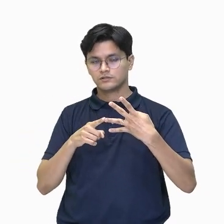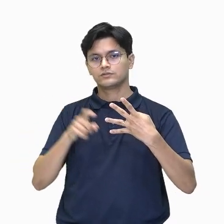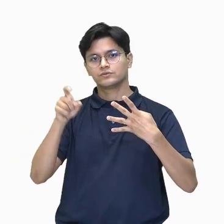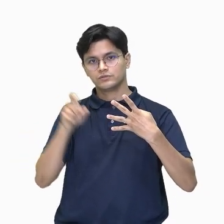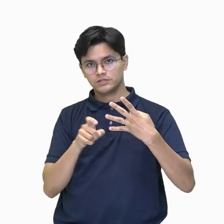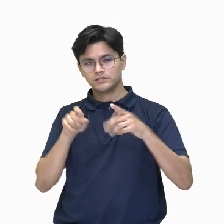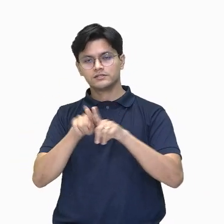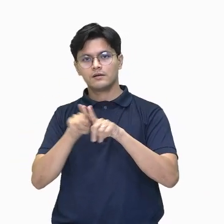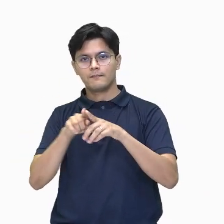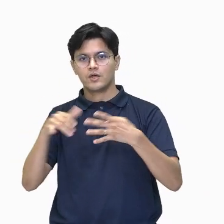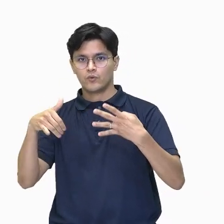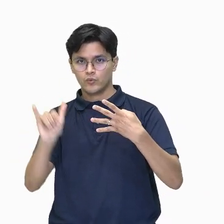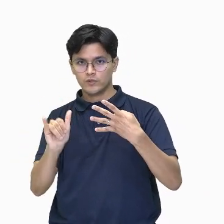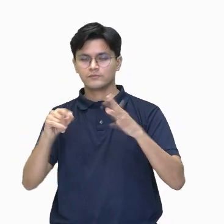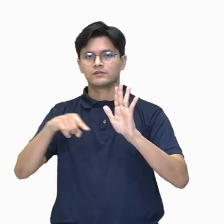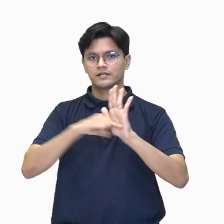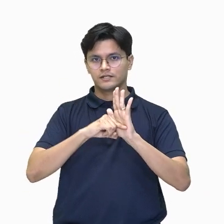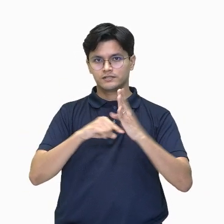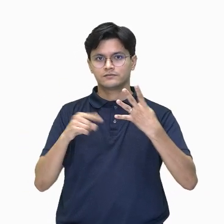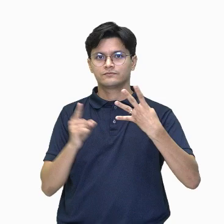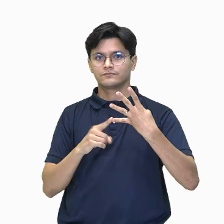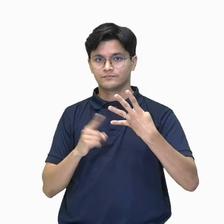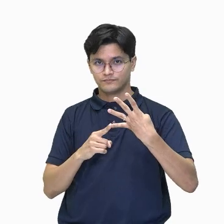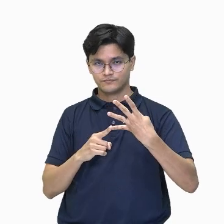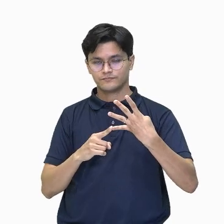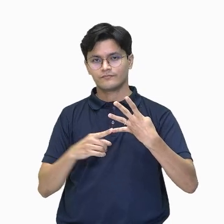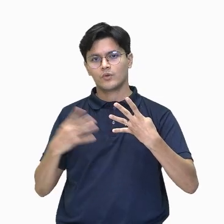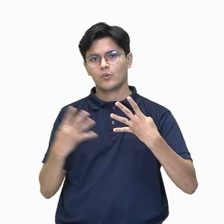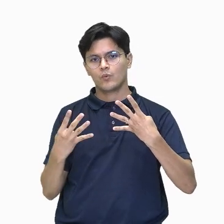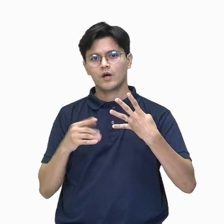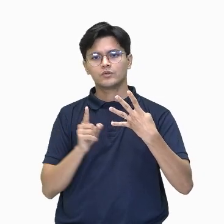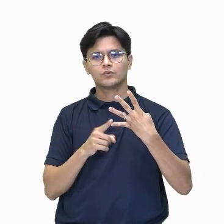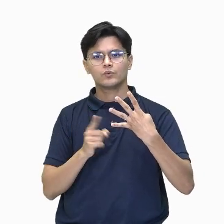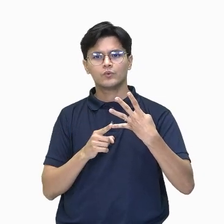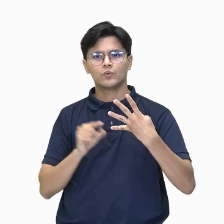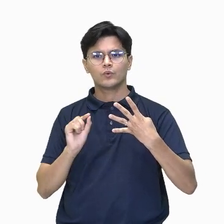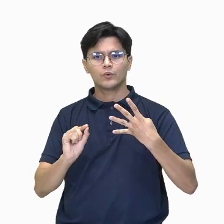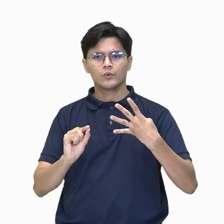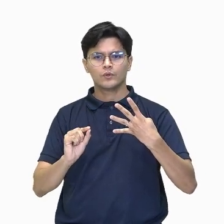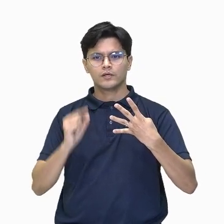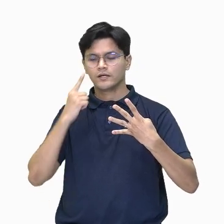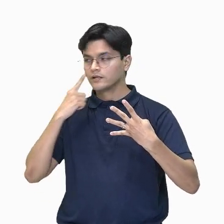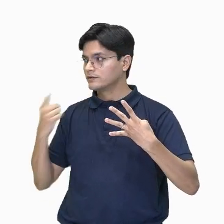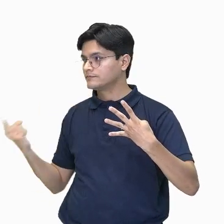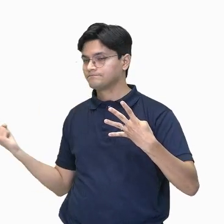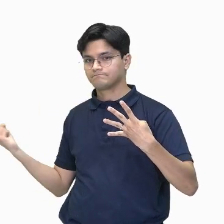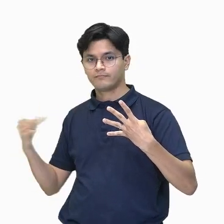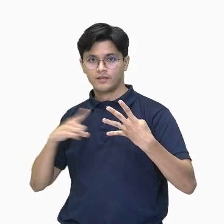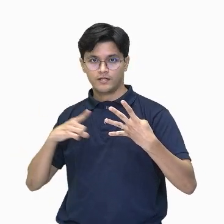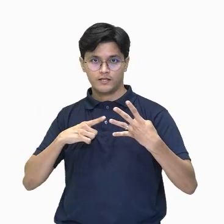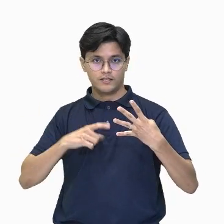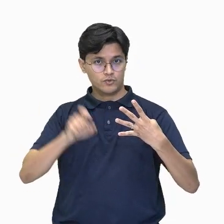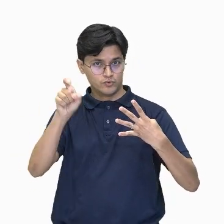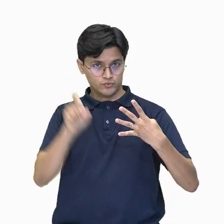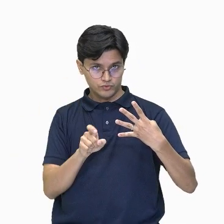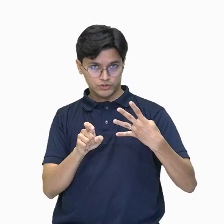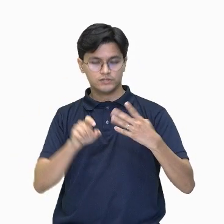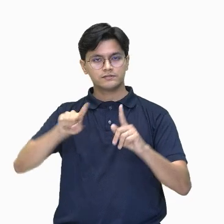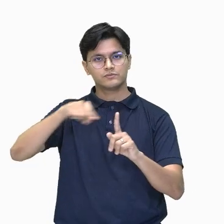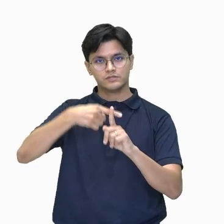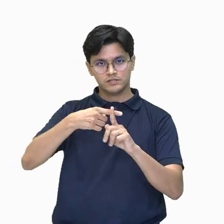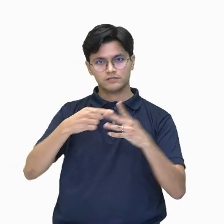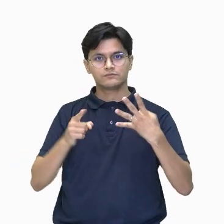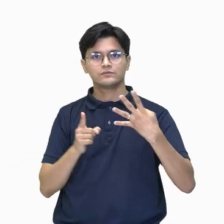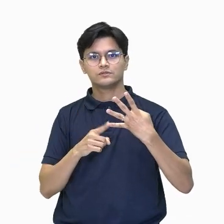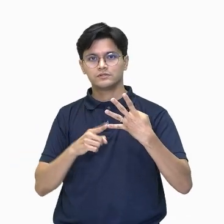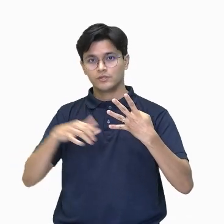y são negativos. E no quarto quadrante aí, o que é que nós temos? Nós temos o x positivo e